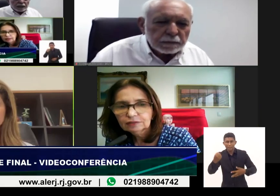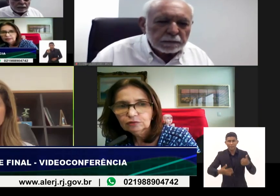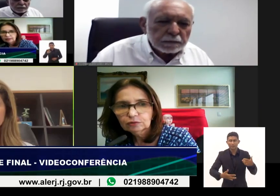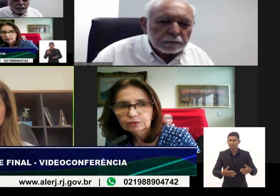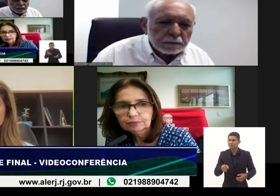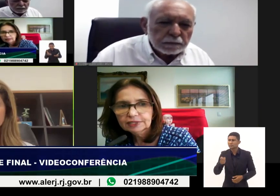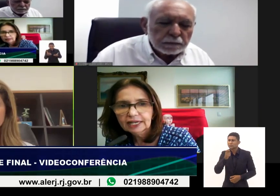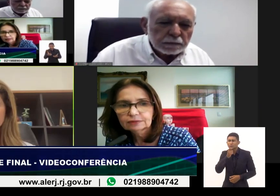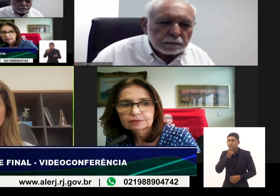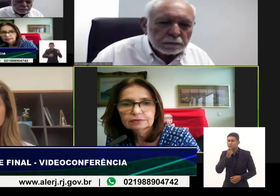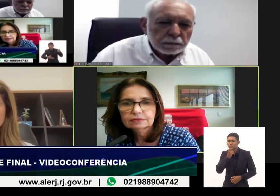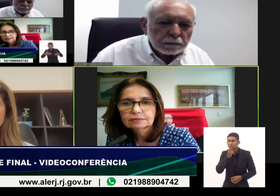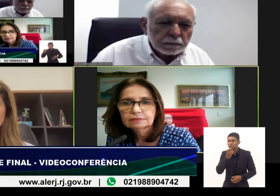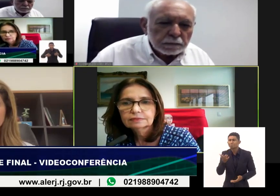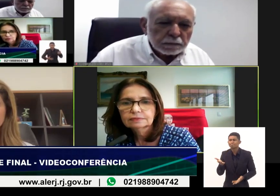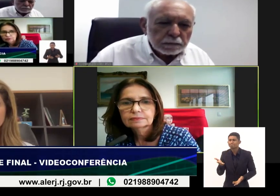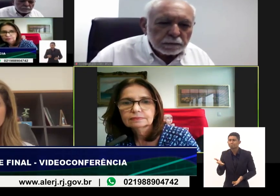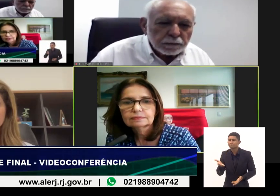Está sem som, deputado?